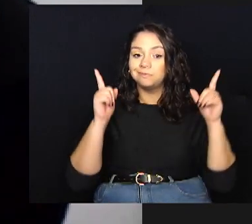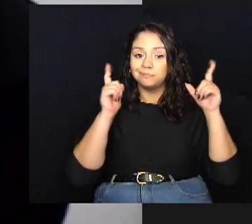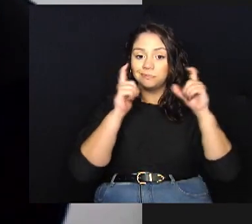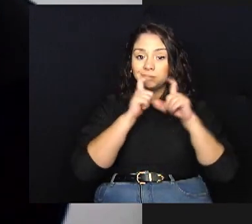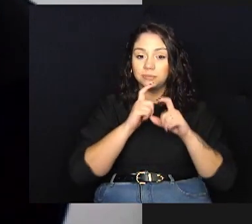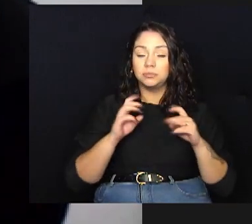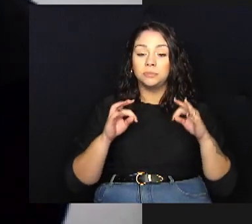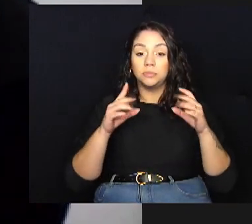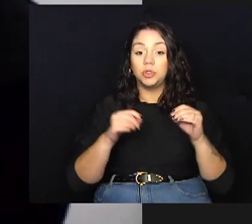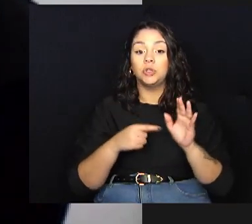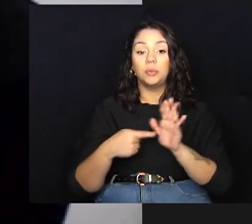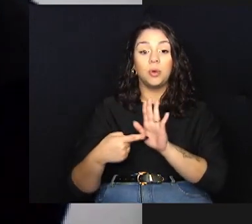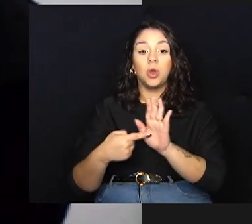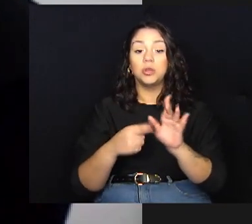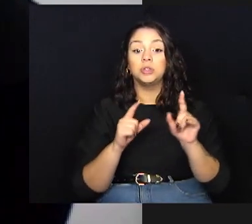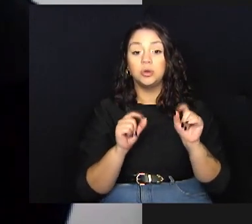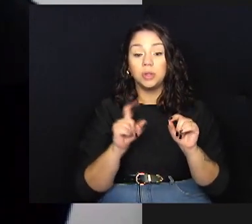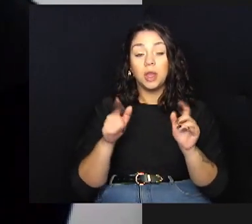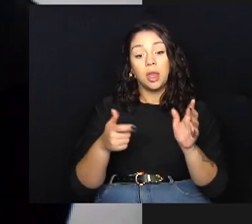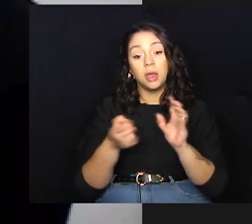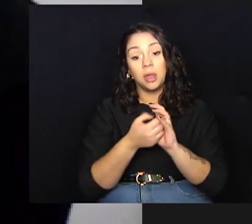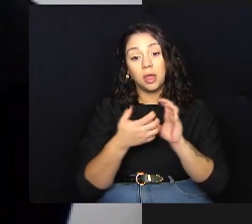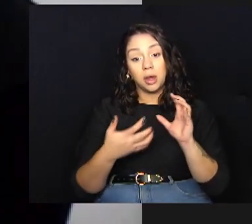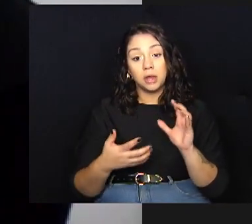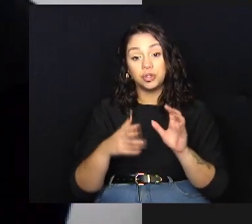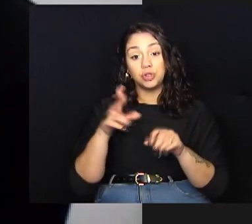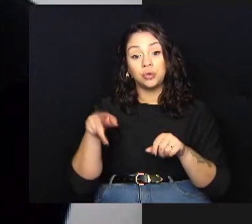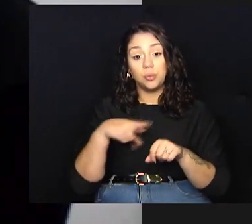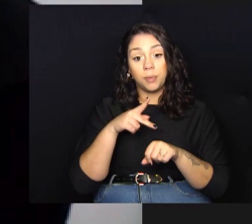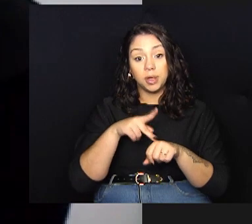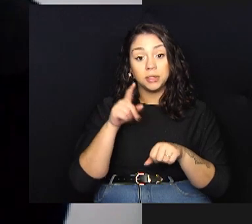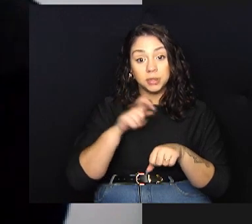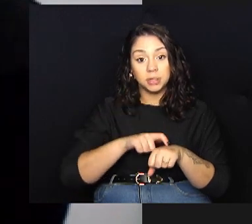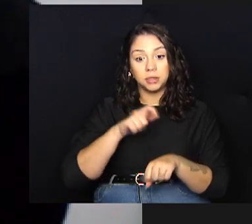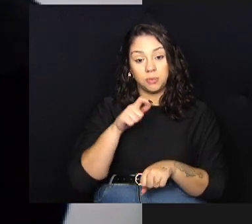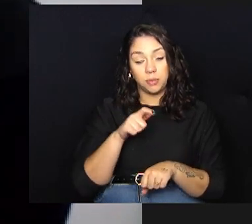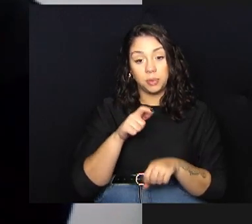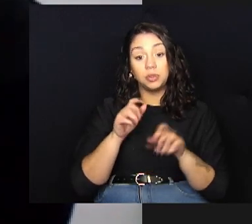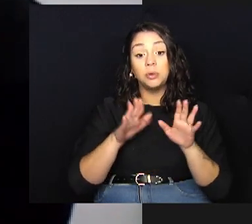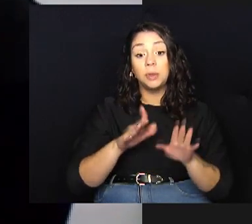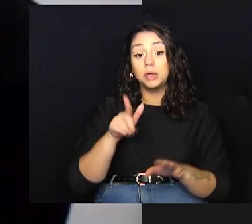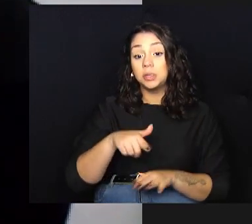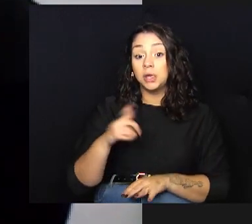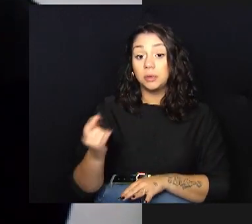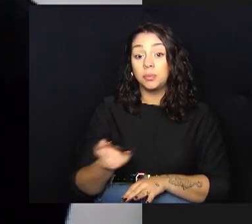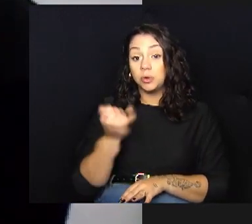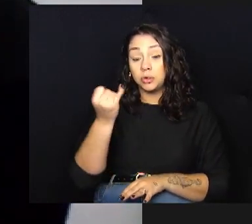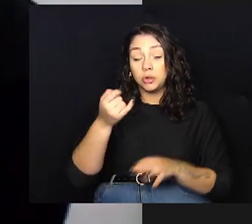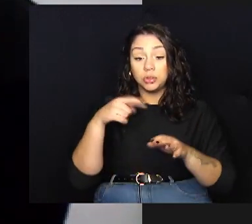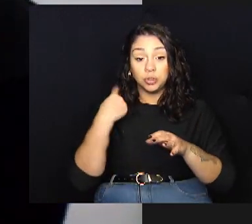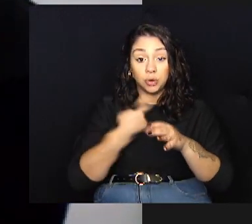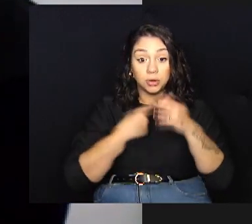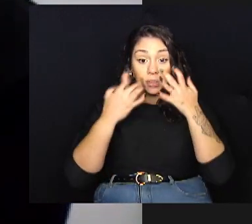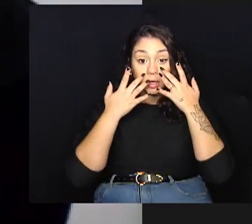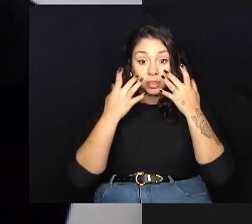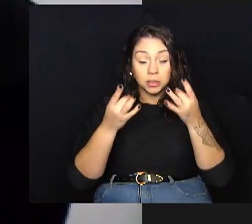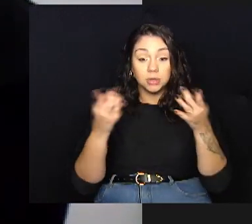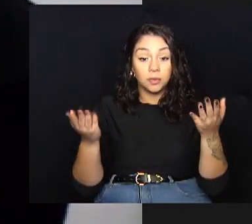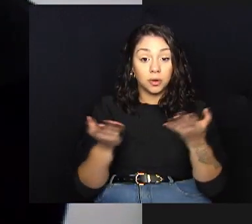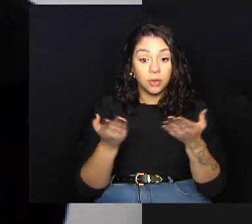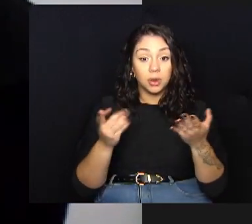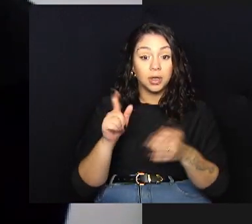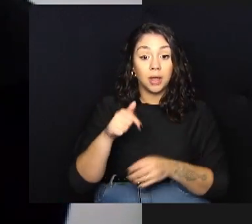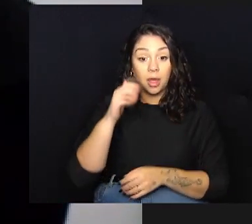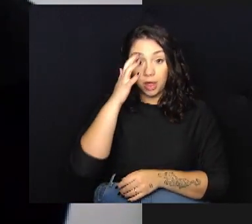refletem a própria característica do país nesse momento mas o que é importante a gente chamar a atenção né é que esses